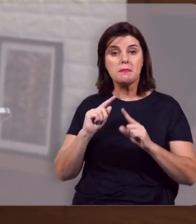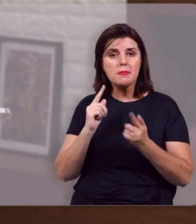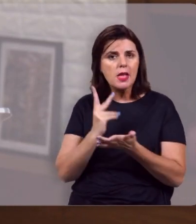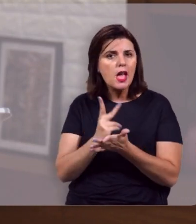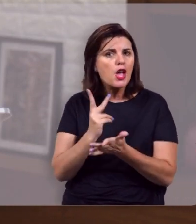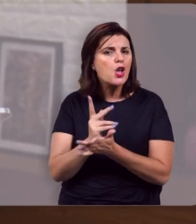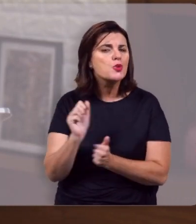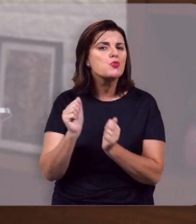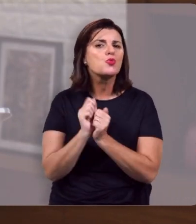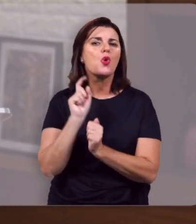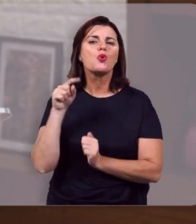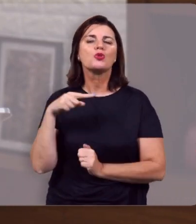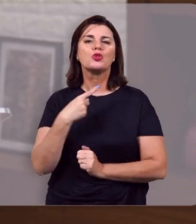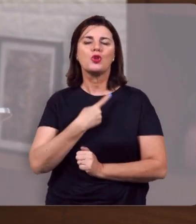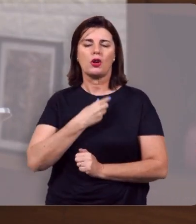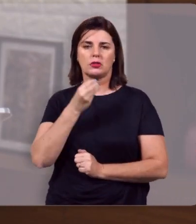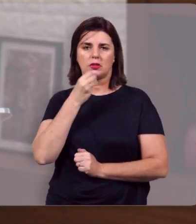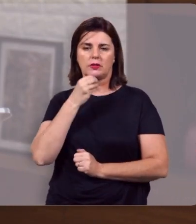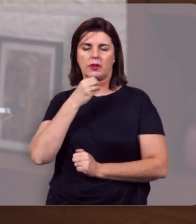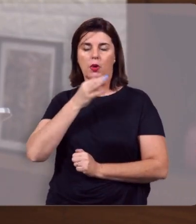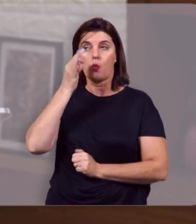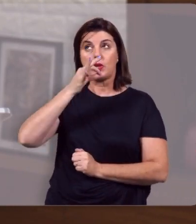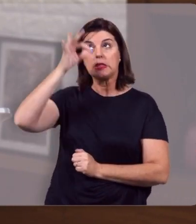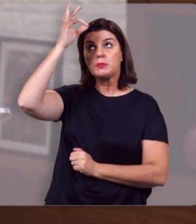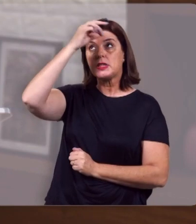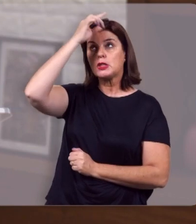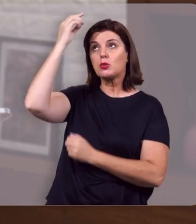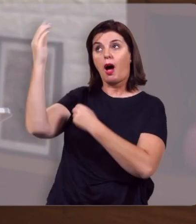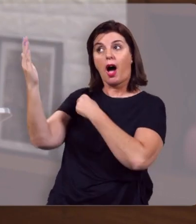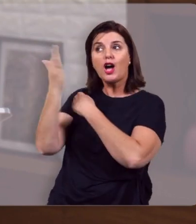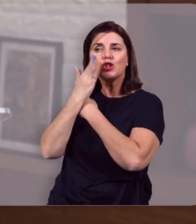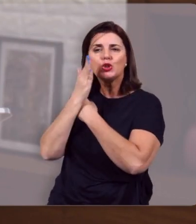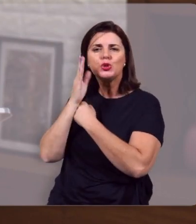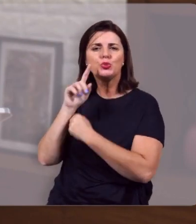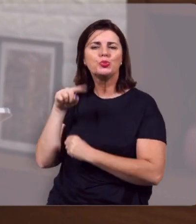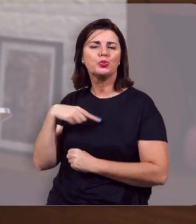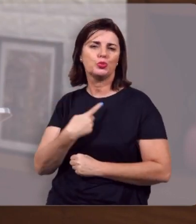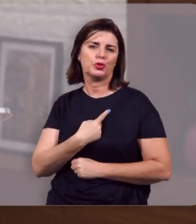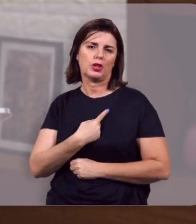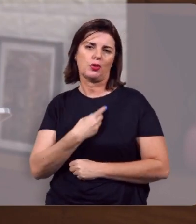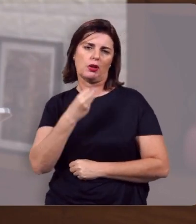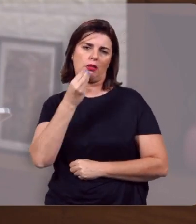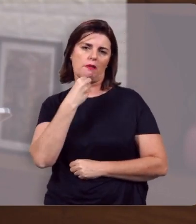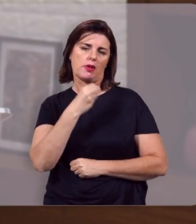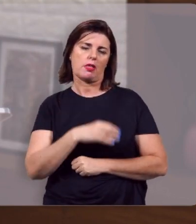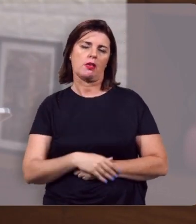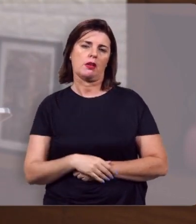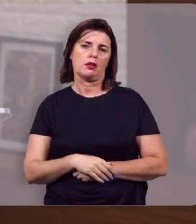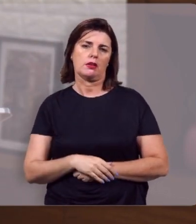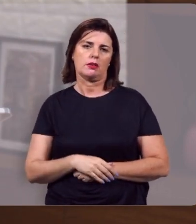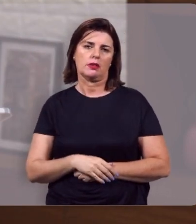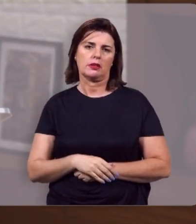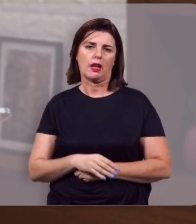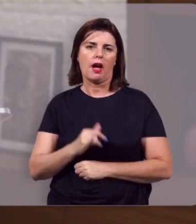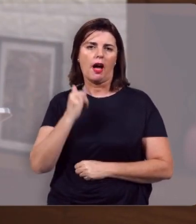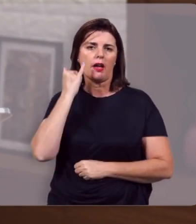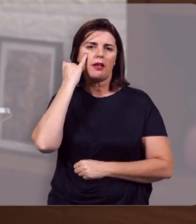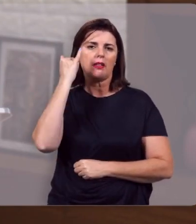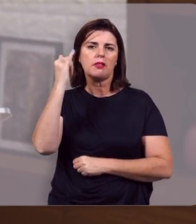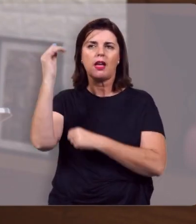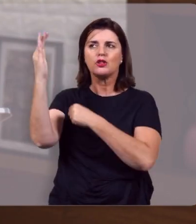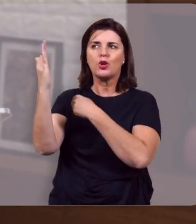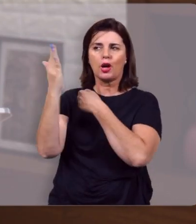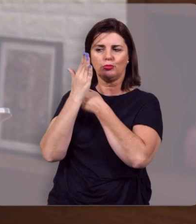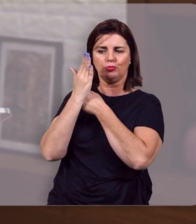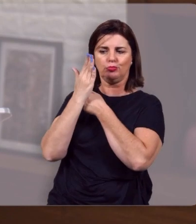nossas fraquezas, o Espírito Santo nos assiste em nossas fraquezas. E a ideia de assistir